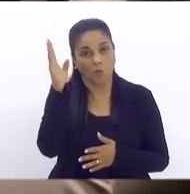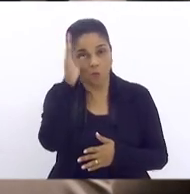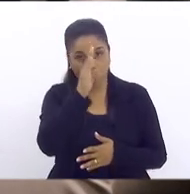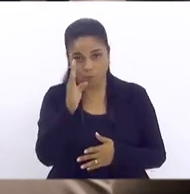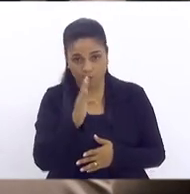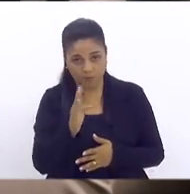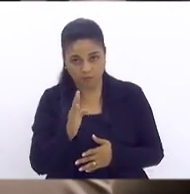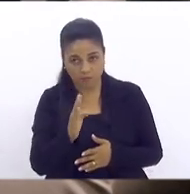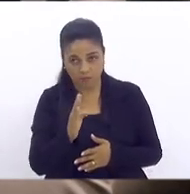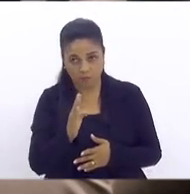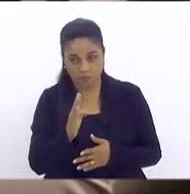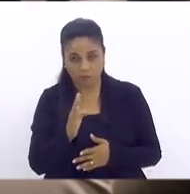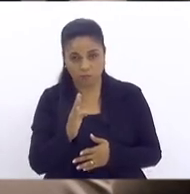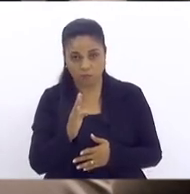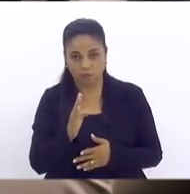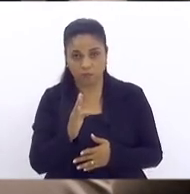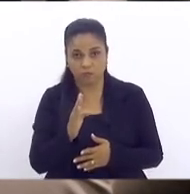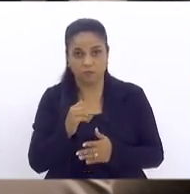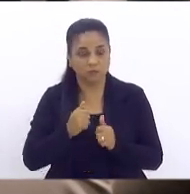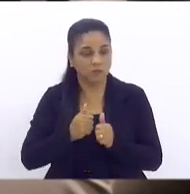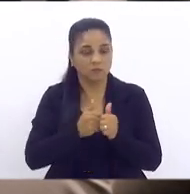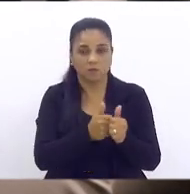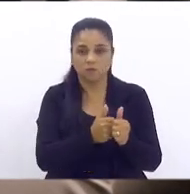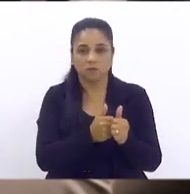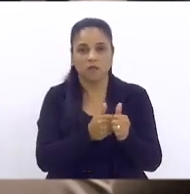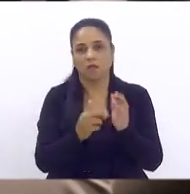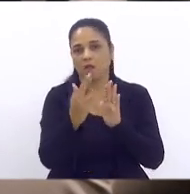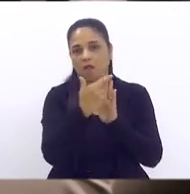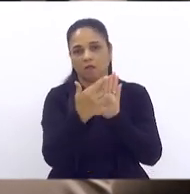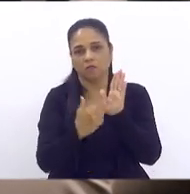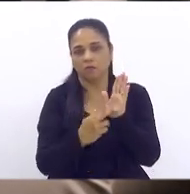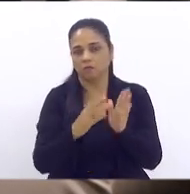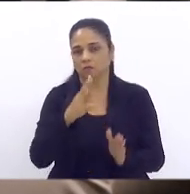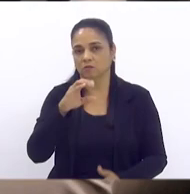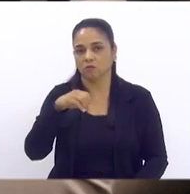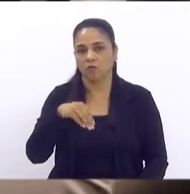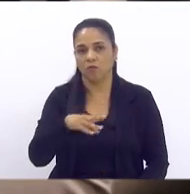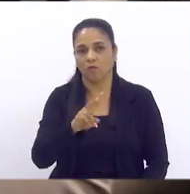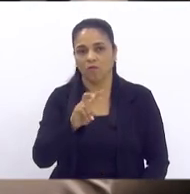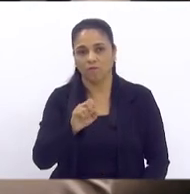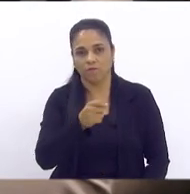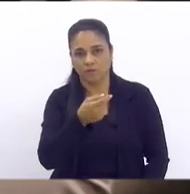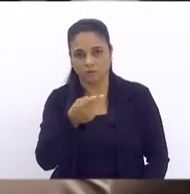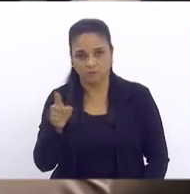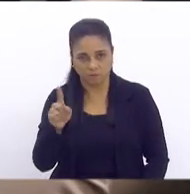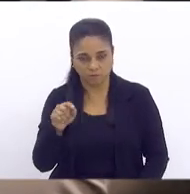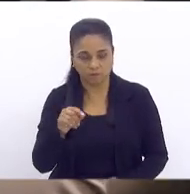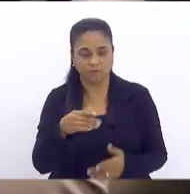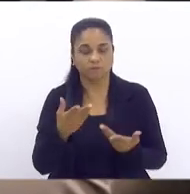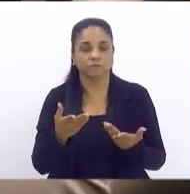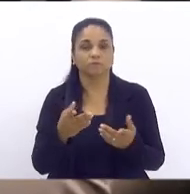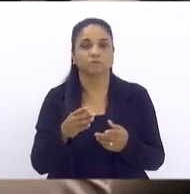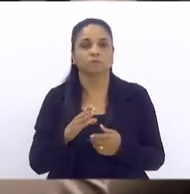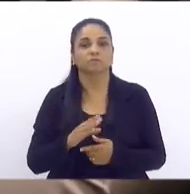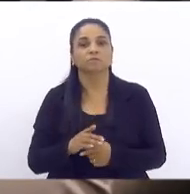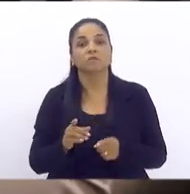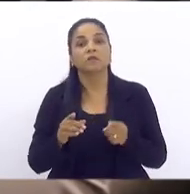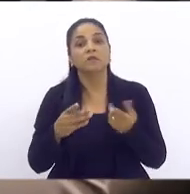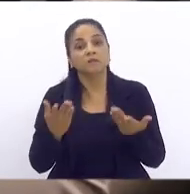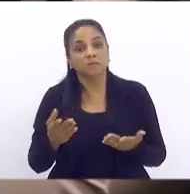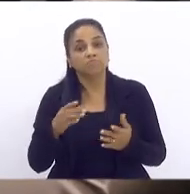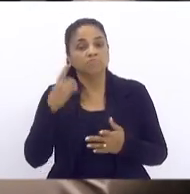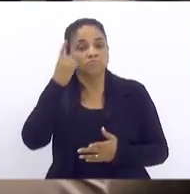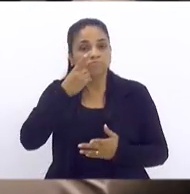não é signatário da Convenção de Hong Kong. Encontra-se ainda em tramitação na Câmara dos